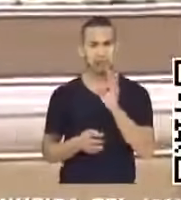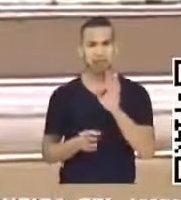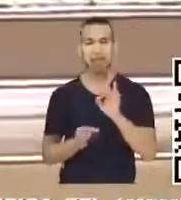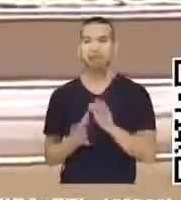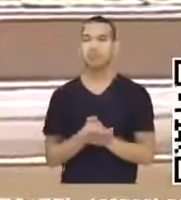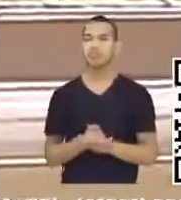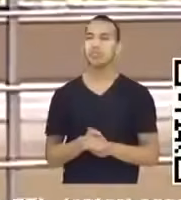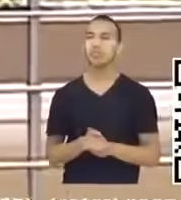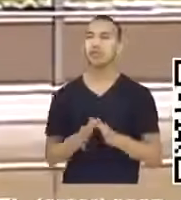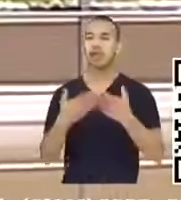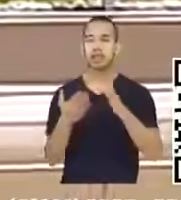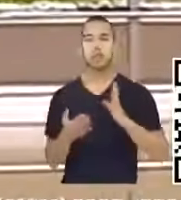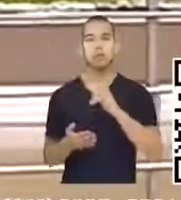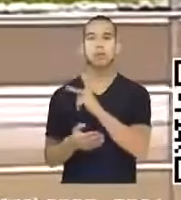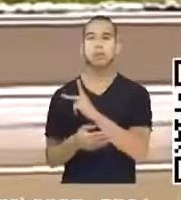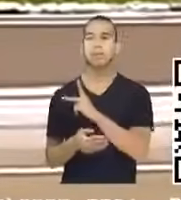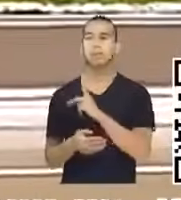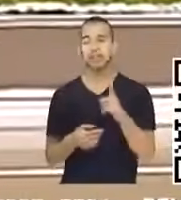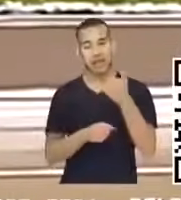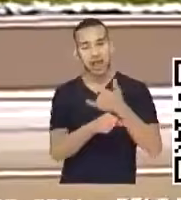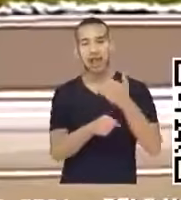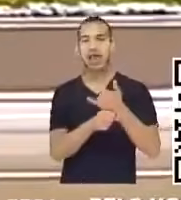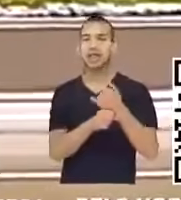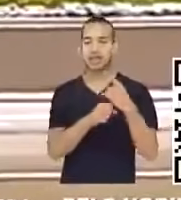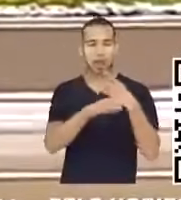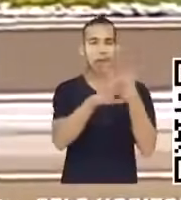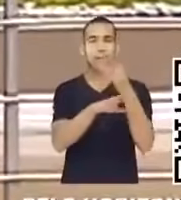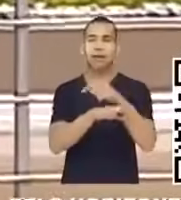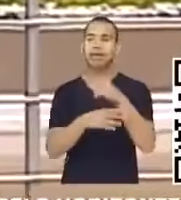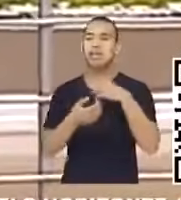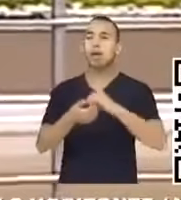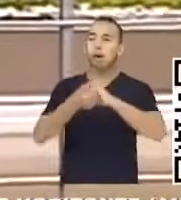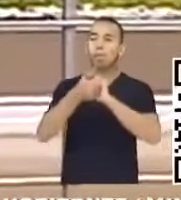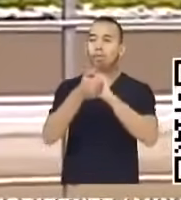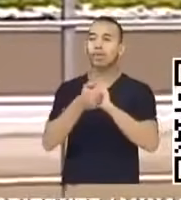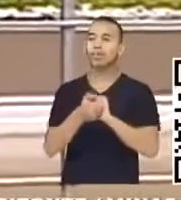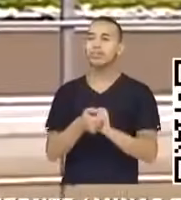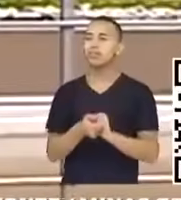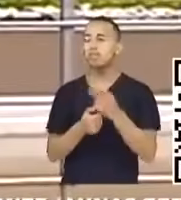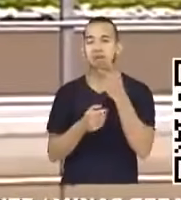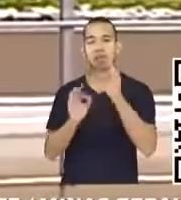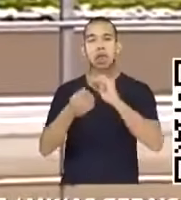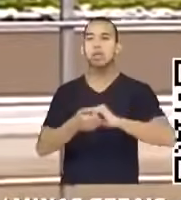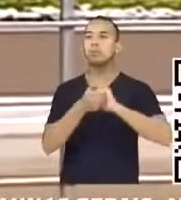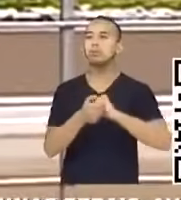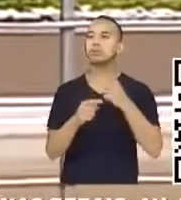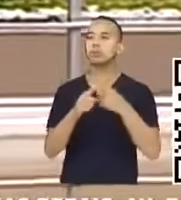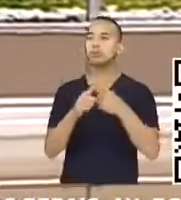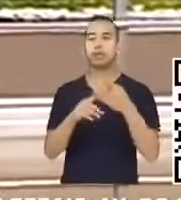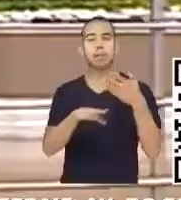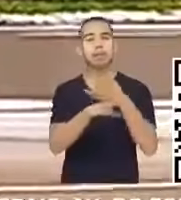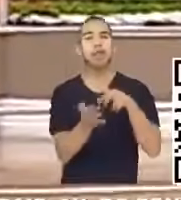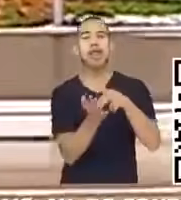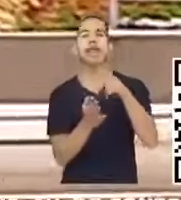falar rapaz tem uns bicos os líderes que passa aqui a gente cumprimenta e falou nem comprimento mais que passa assim